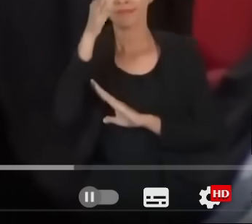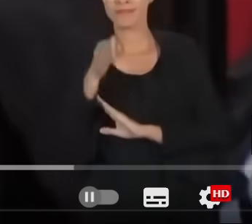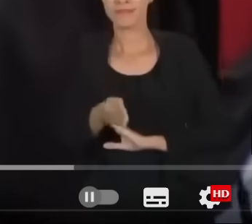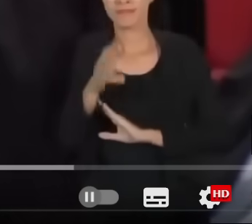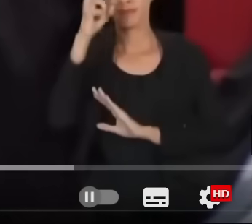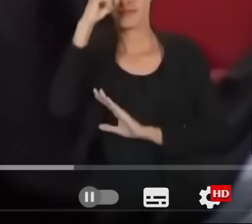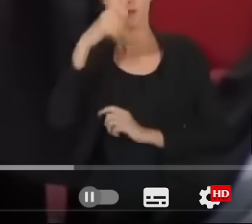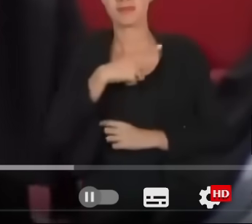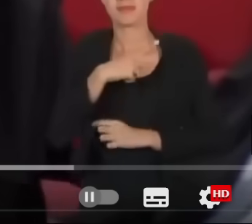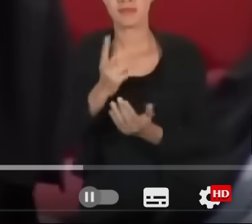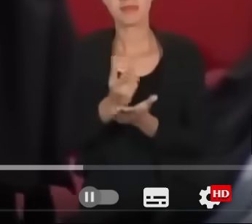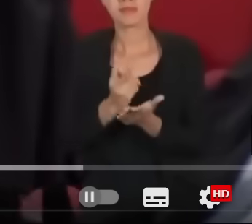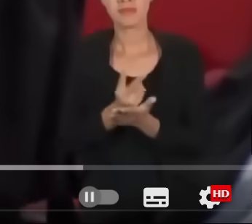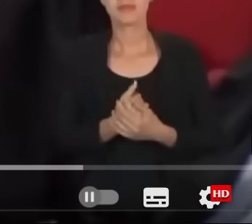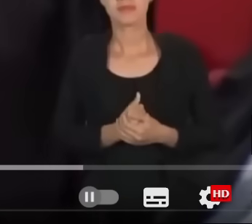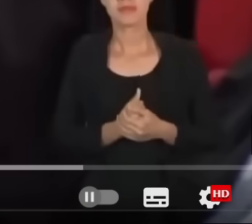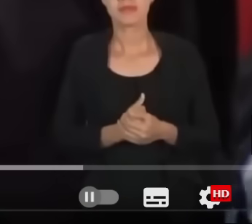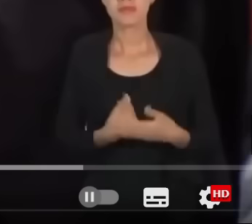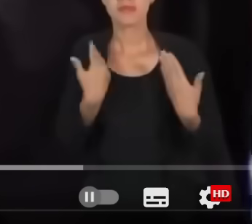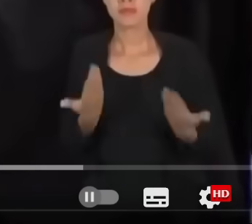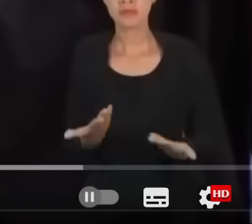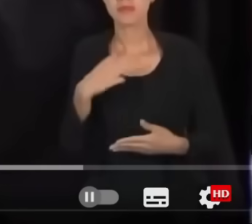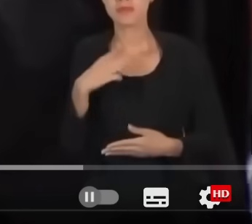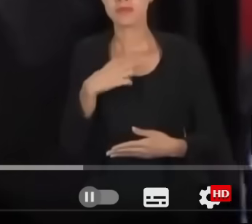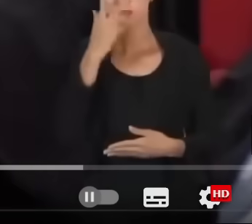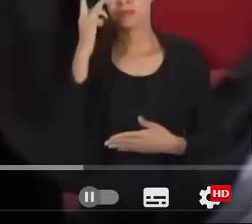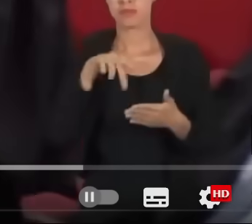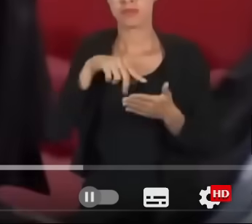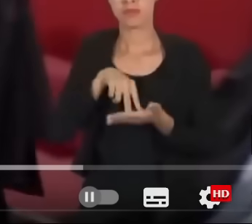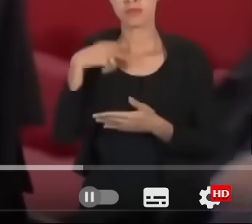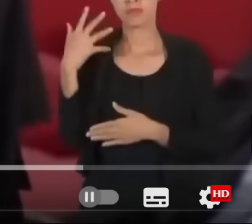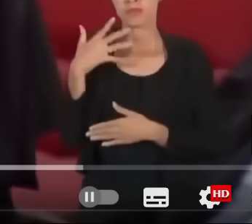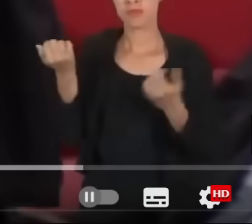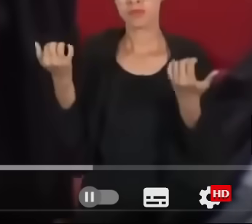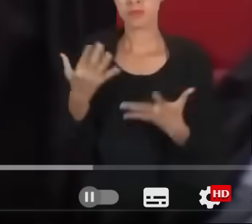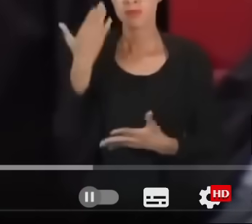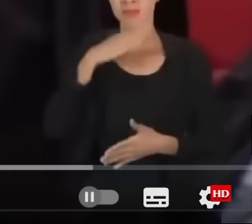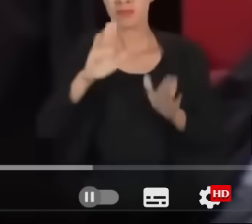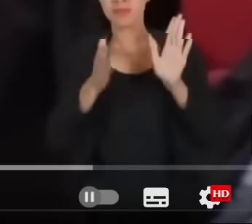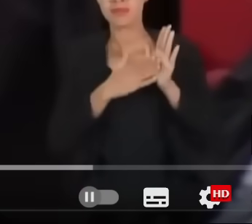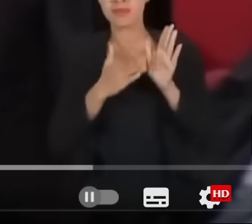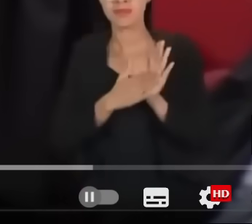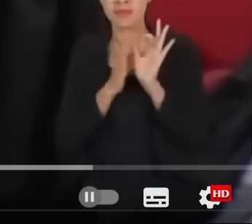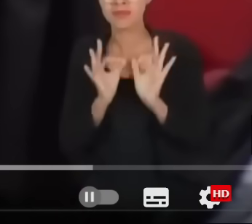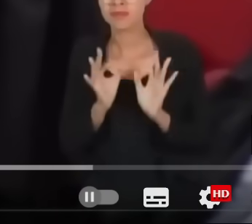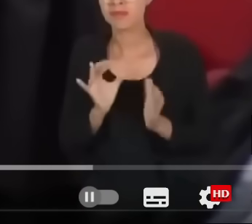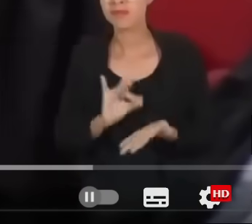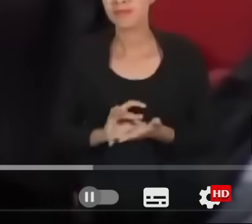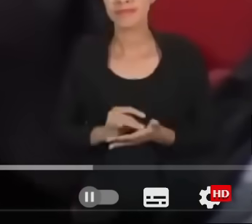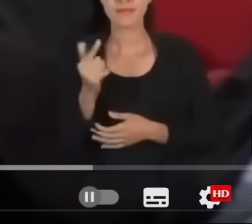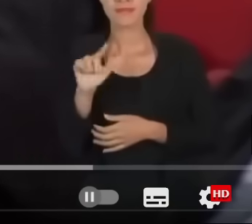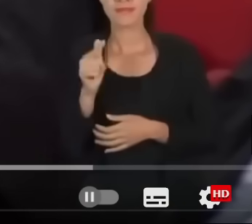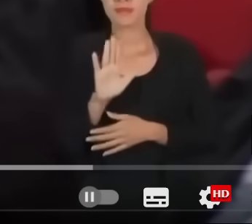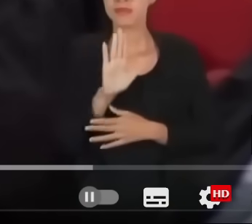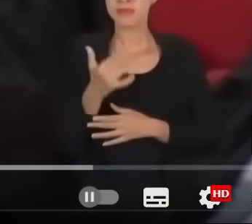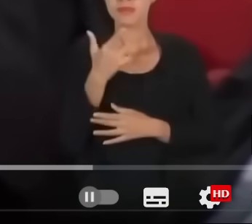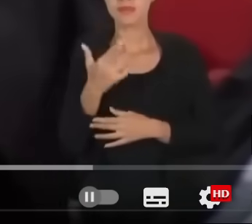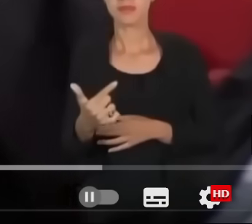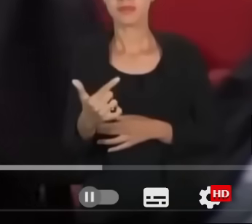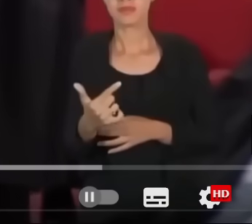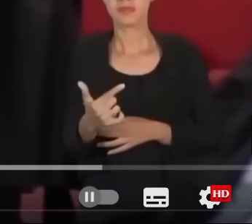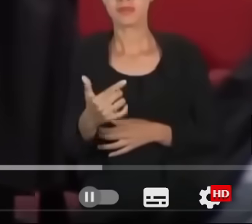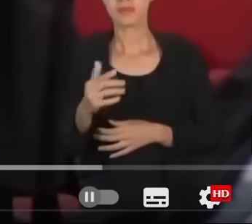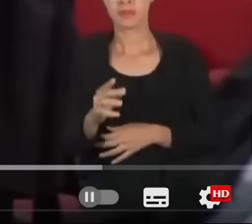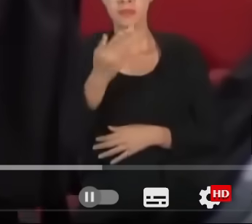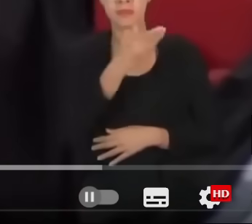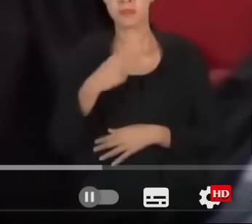E aí, diga-se a bem da verdade, que na defesa disse que não havia provas que essa live se realizou. Mas, senhores, eu institucionalizo a presidente